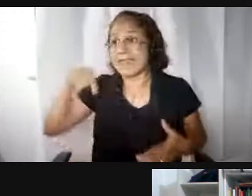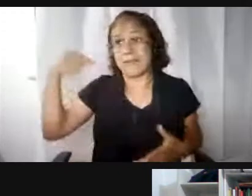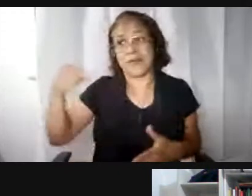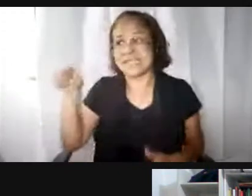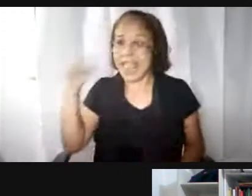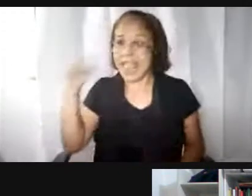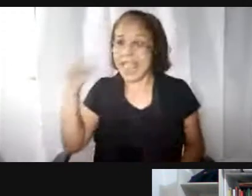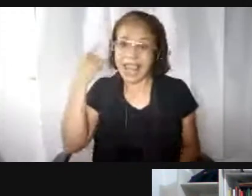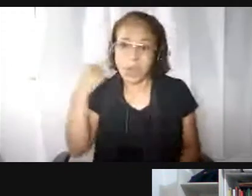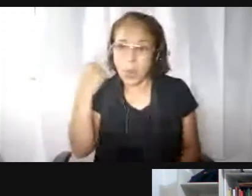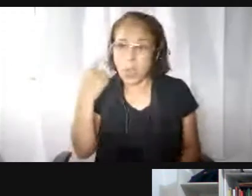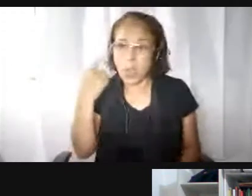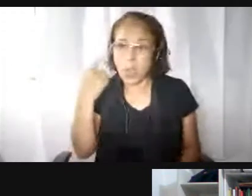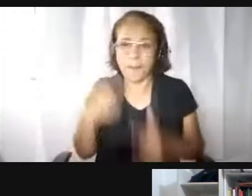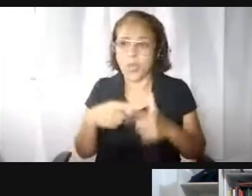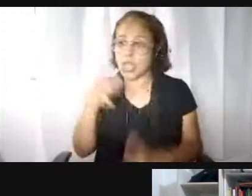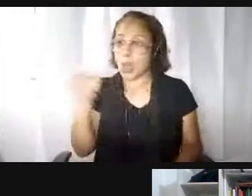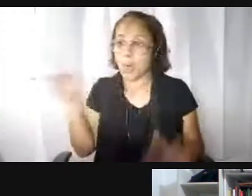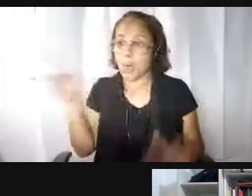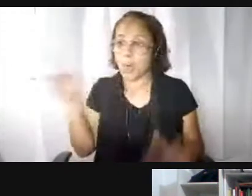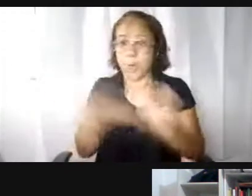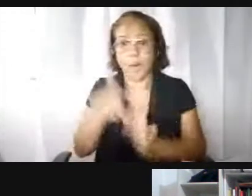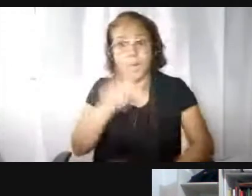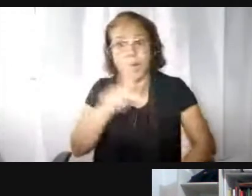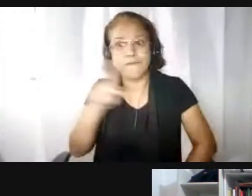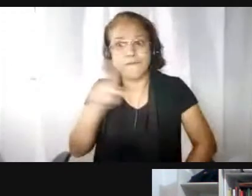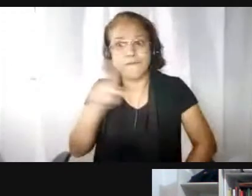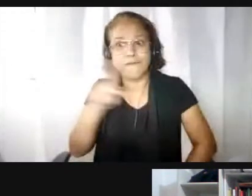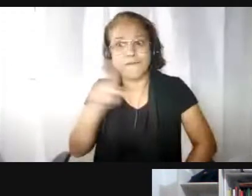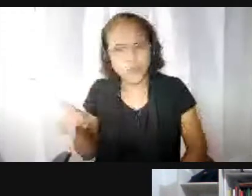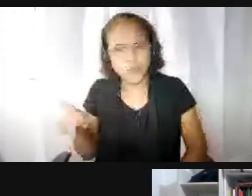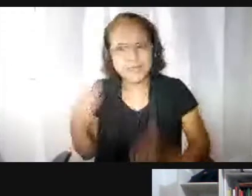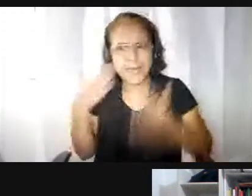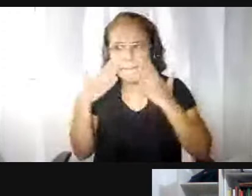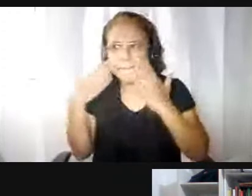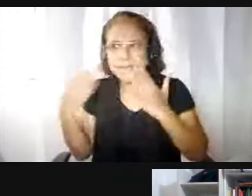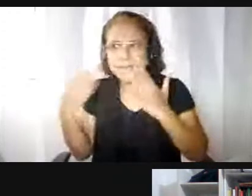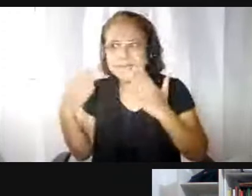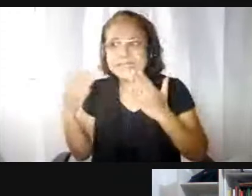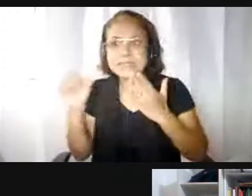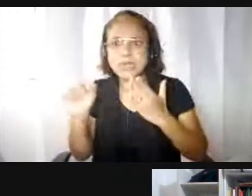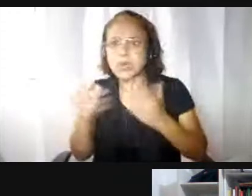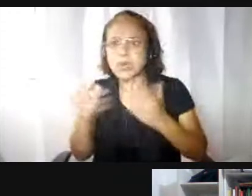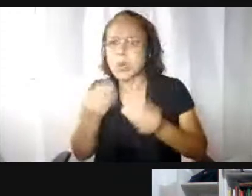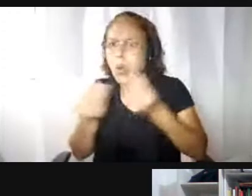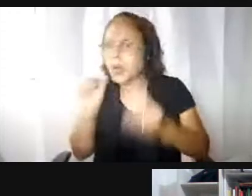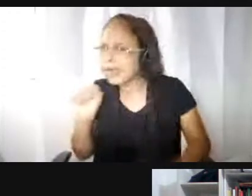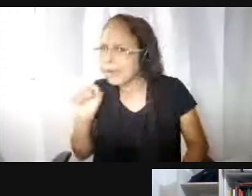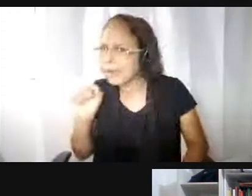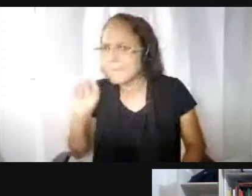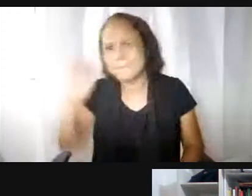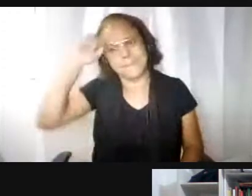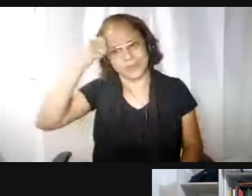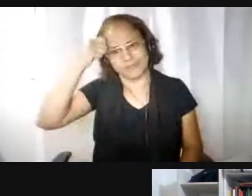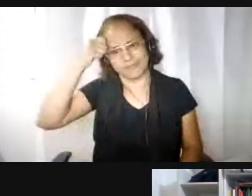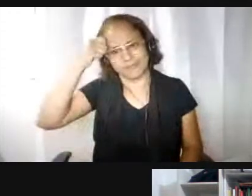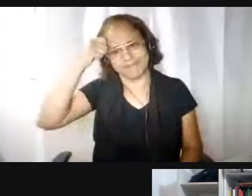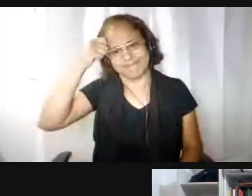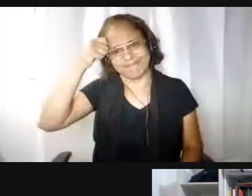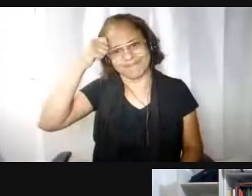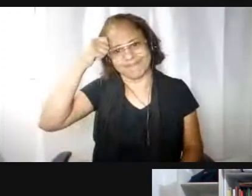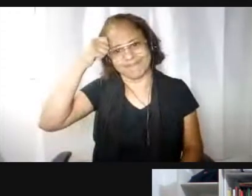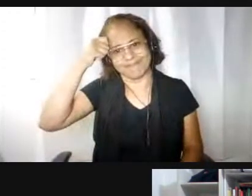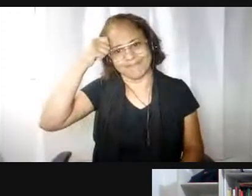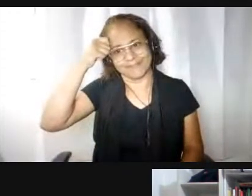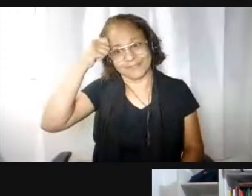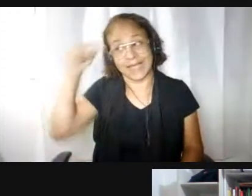professor se apresenta como um professor preto, né, o pretestato. Então, essa é uma escola